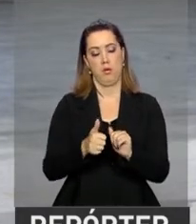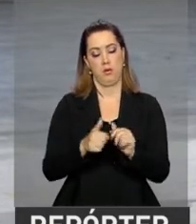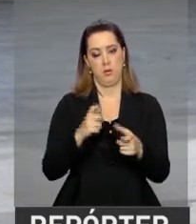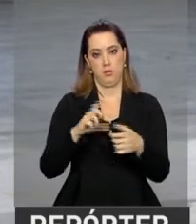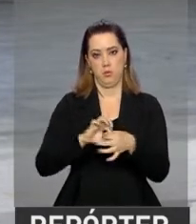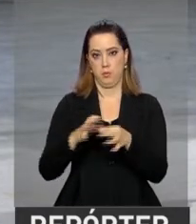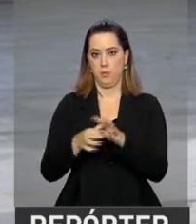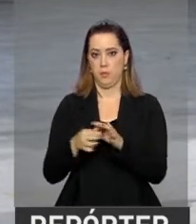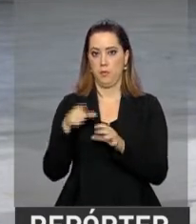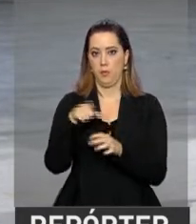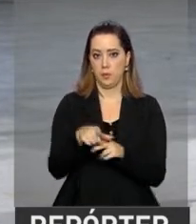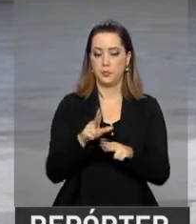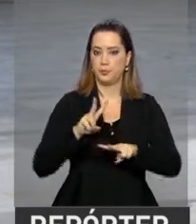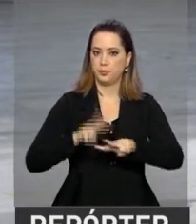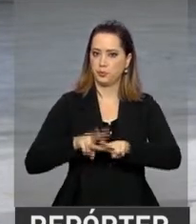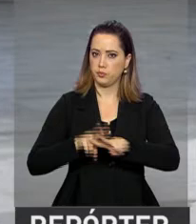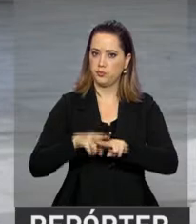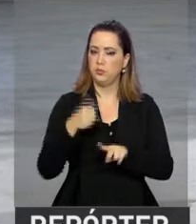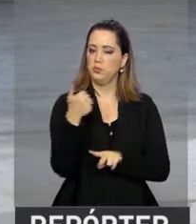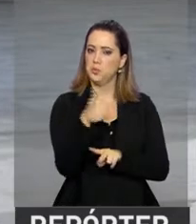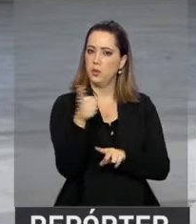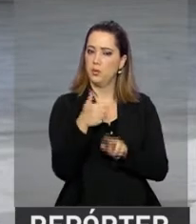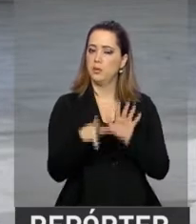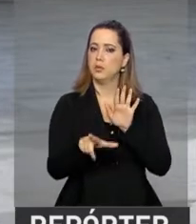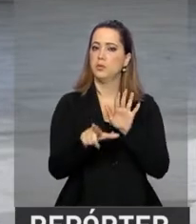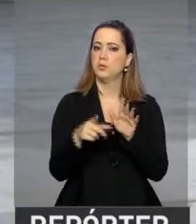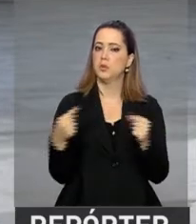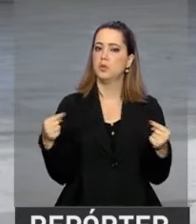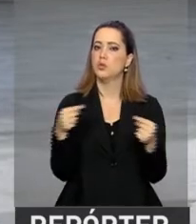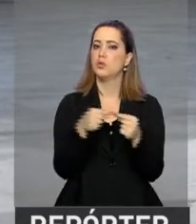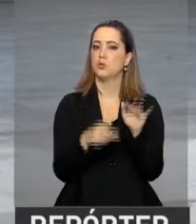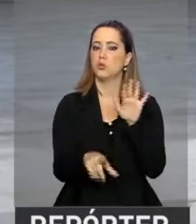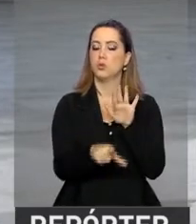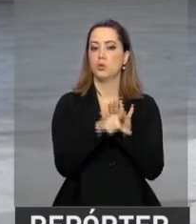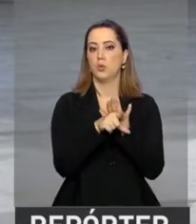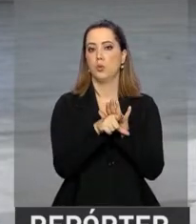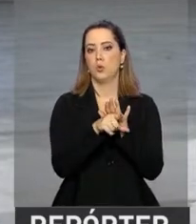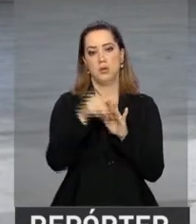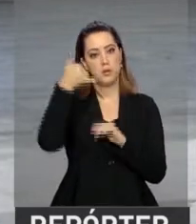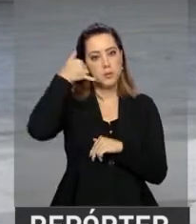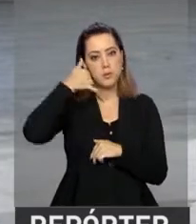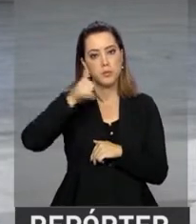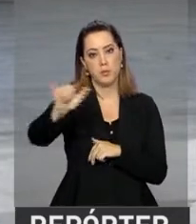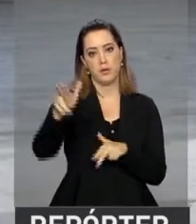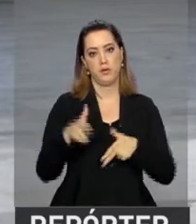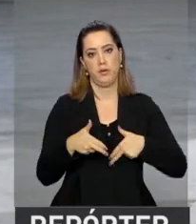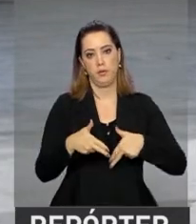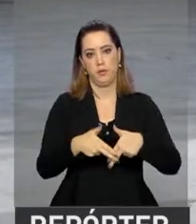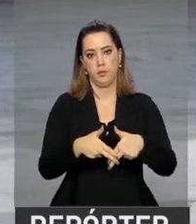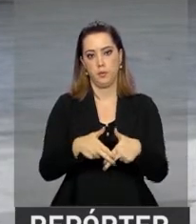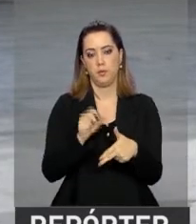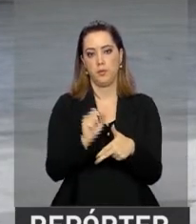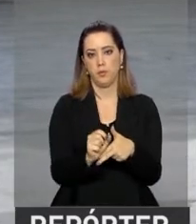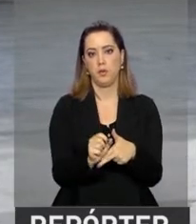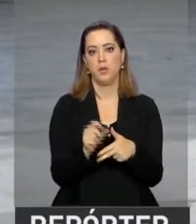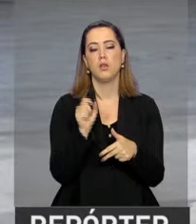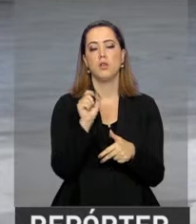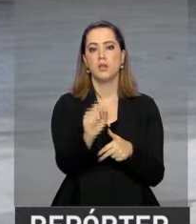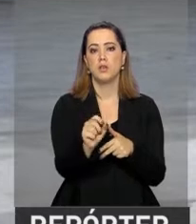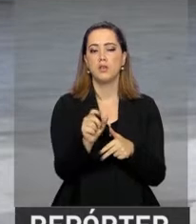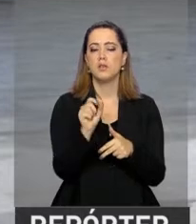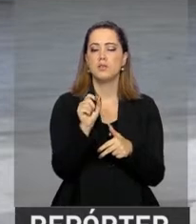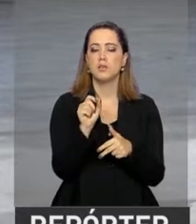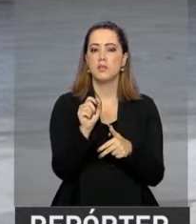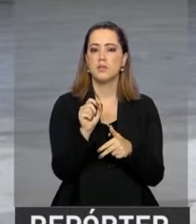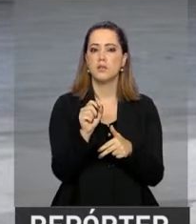antiterror que foi sancionada este ano pelo governo federal. O anúncio dessas prisões foi feito ontem pelo ministro da Justiça e